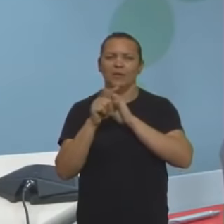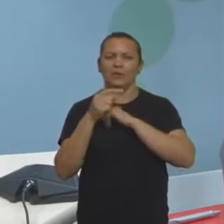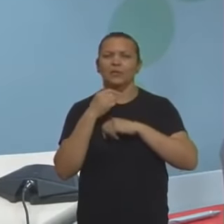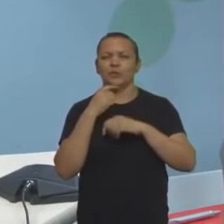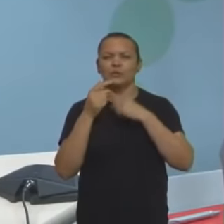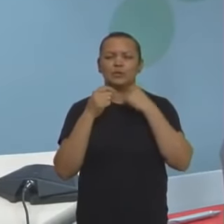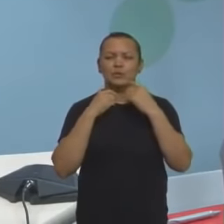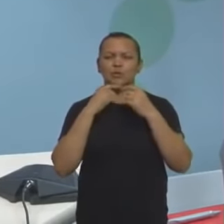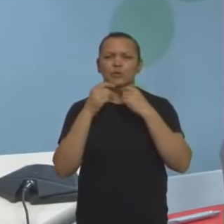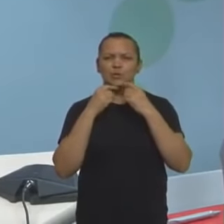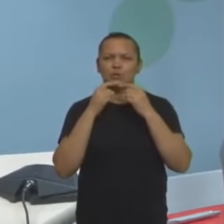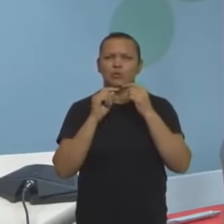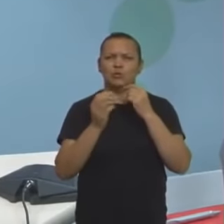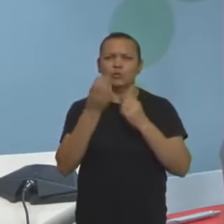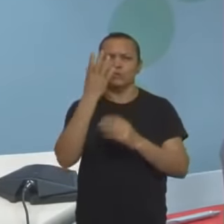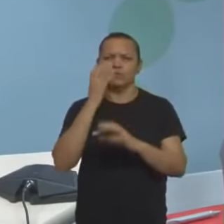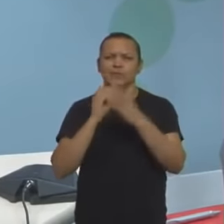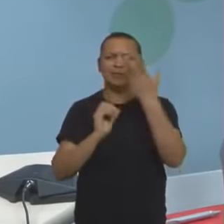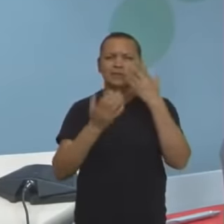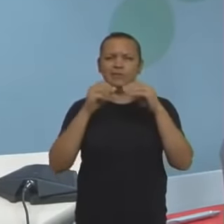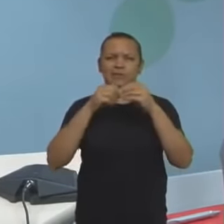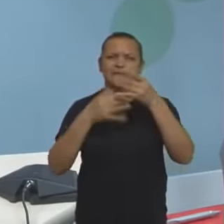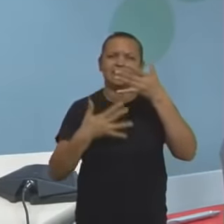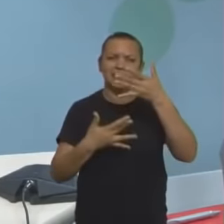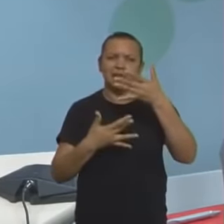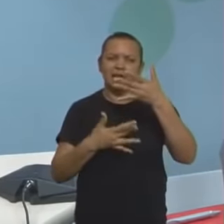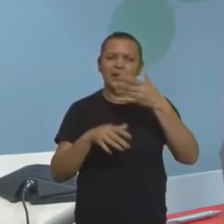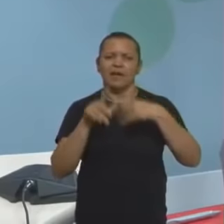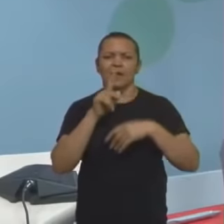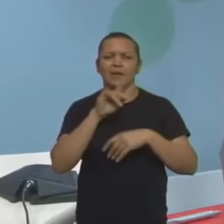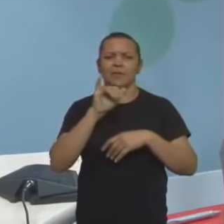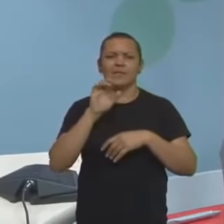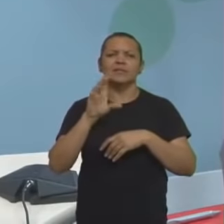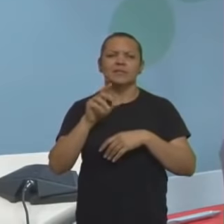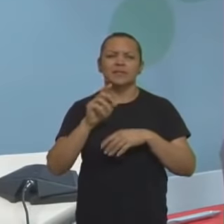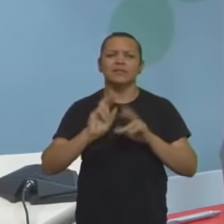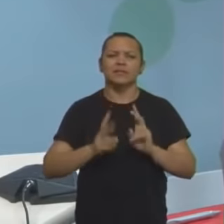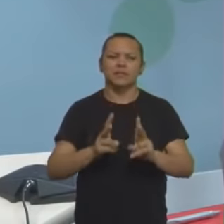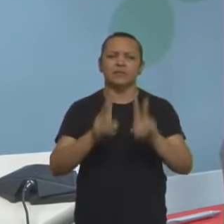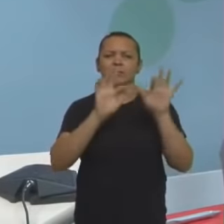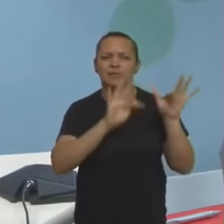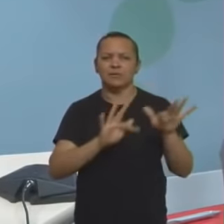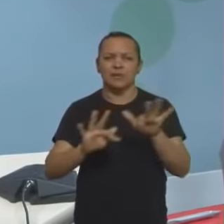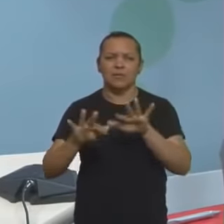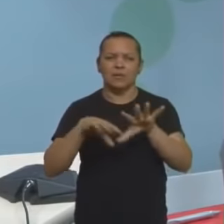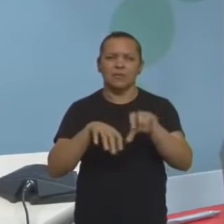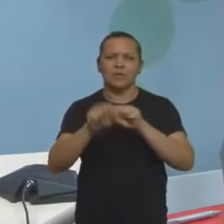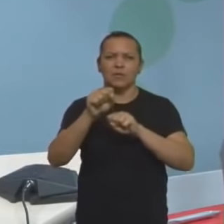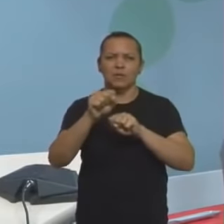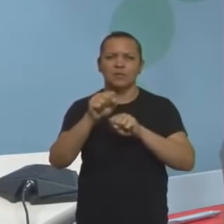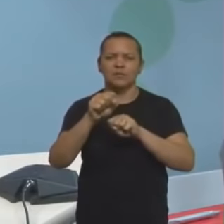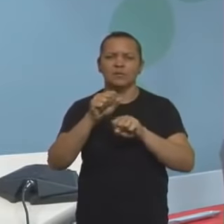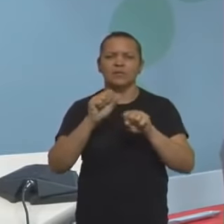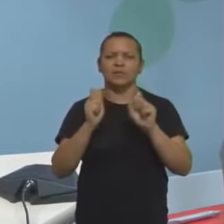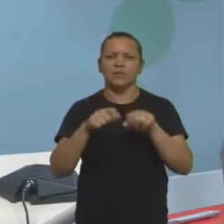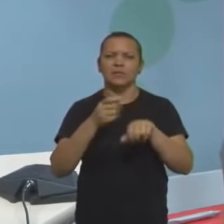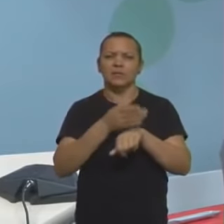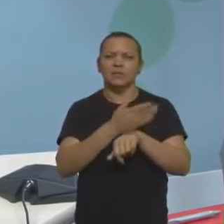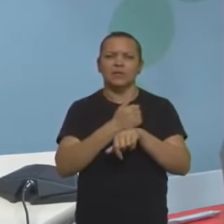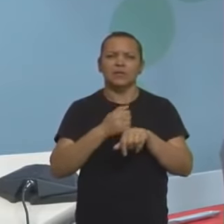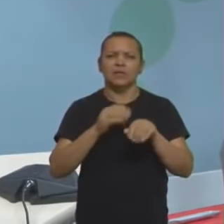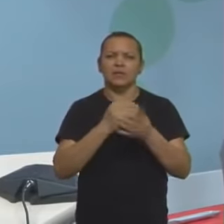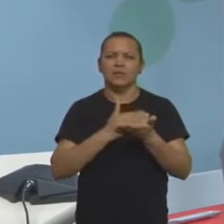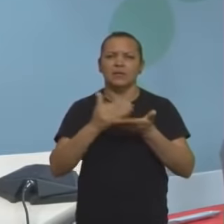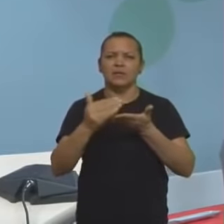que a gente acredita que vão aparecendo e apareceram no decorrer dessa nossa semana de formação. Antes da gente